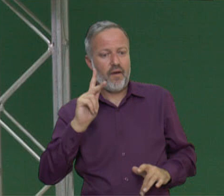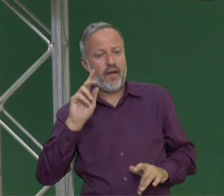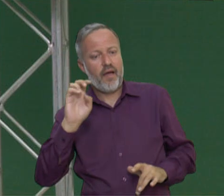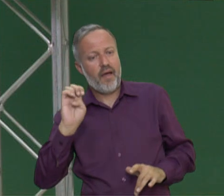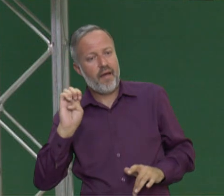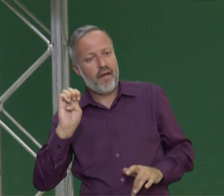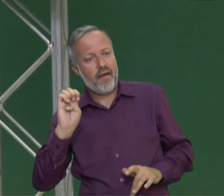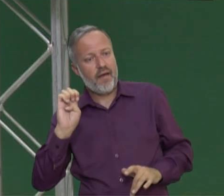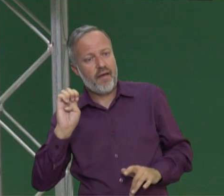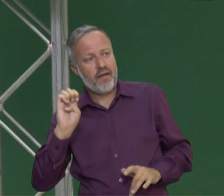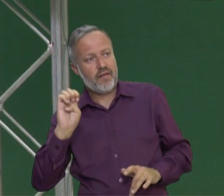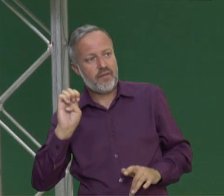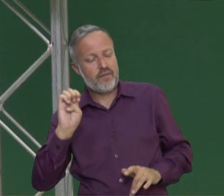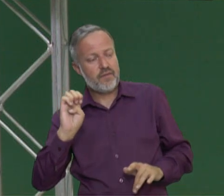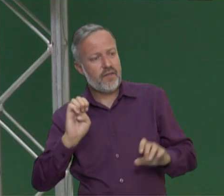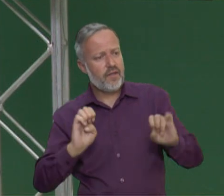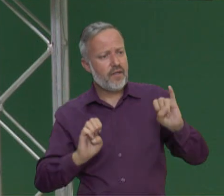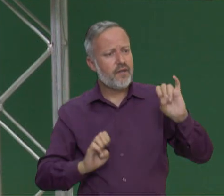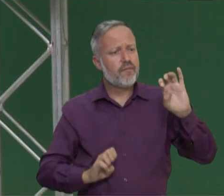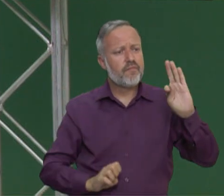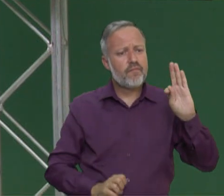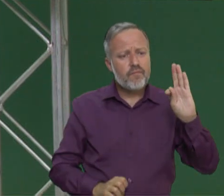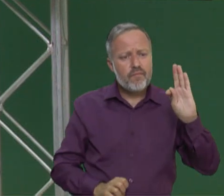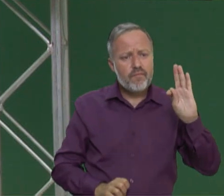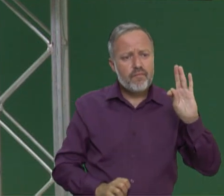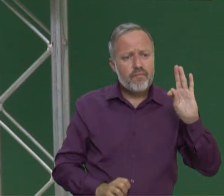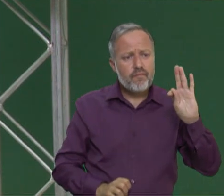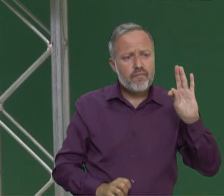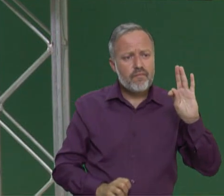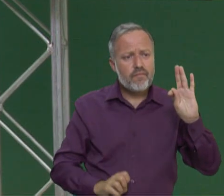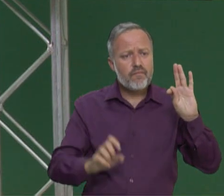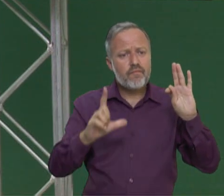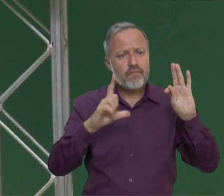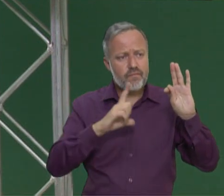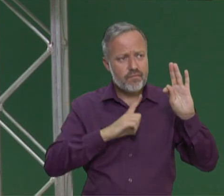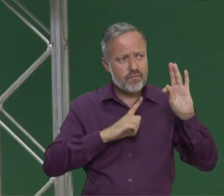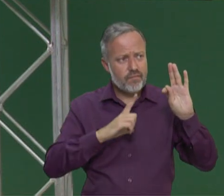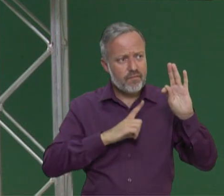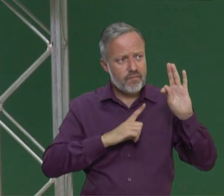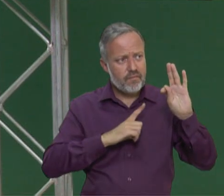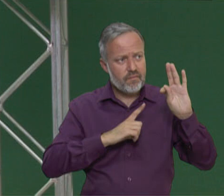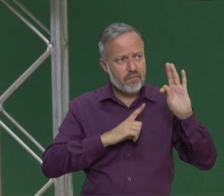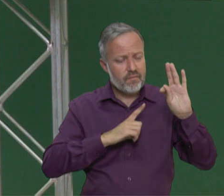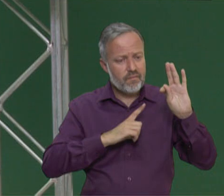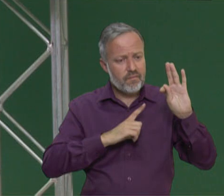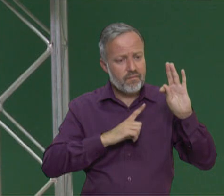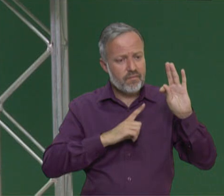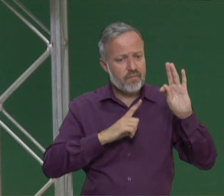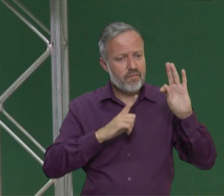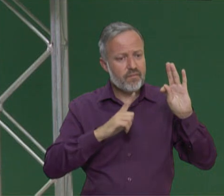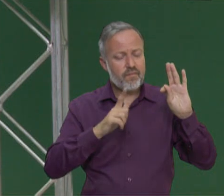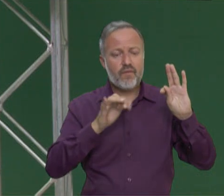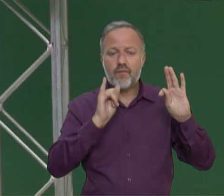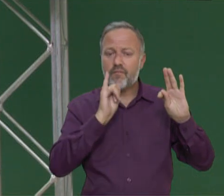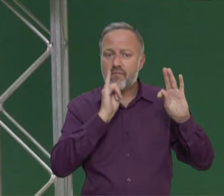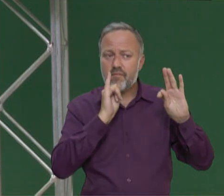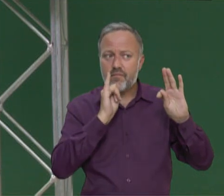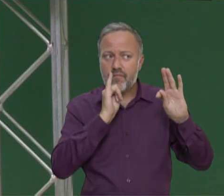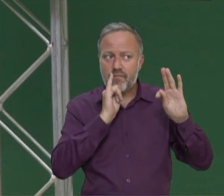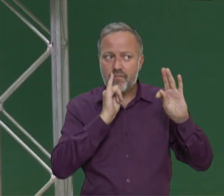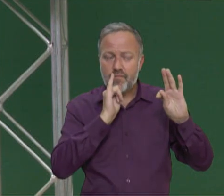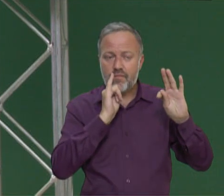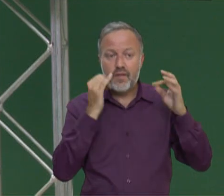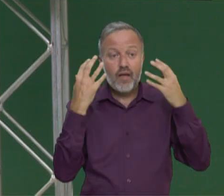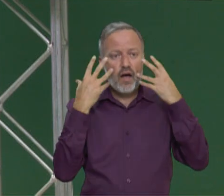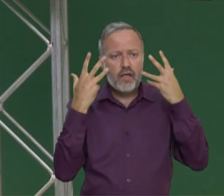feminino, ela. E it, ele serve para coisas consideradas assexuadas. Por exemplo,